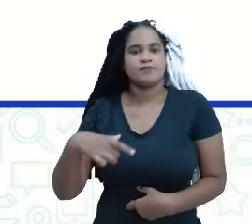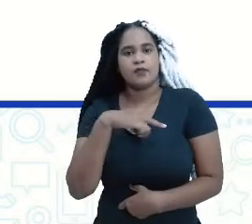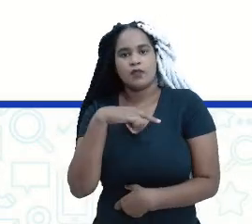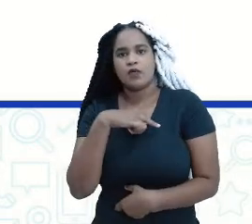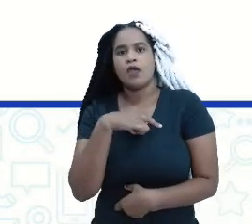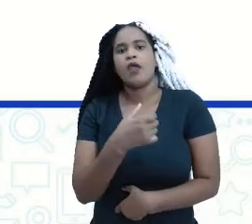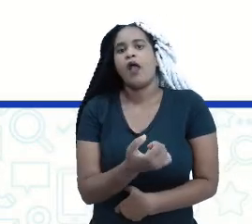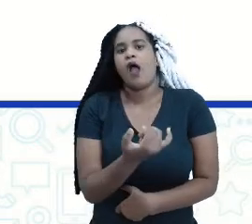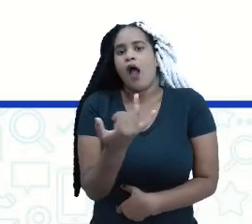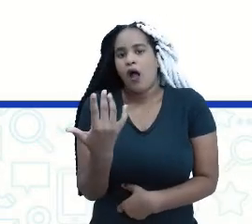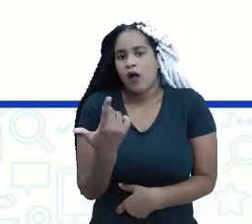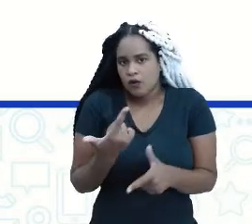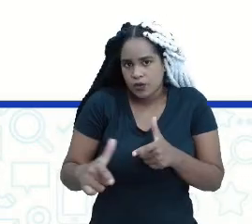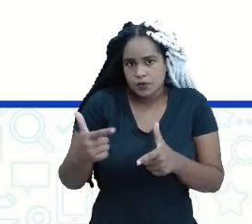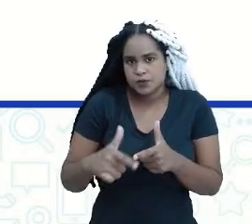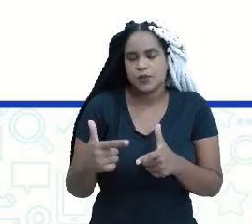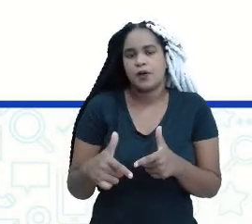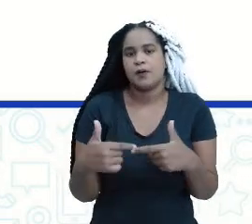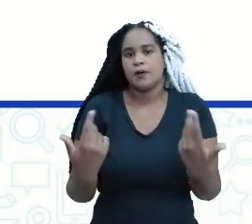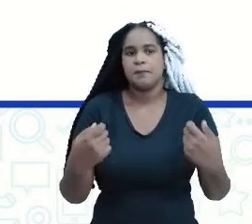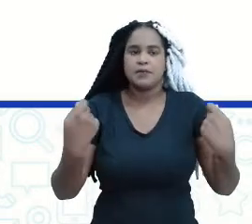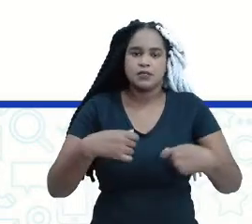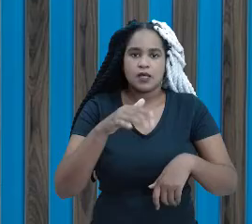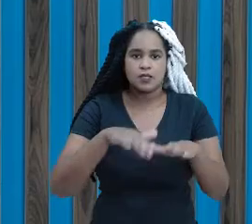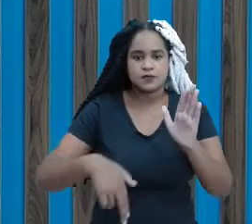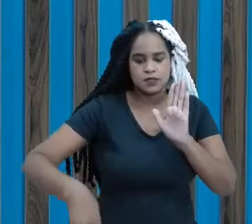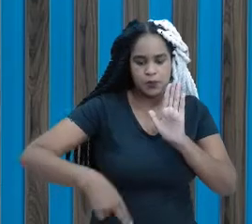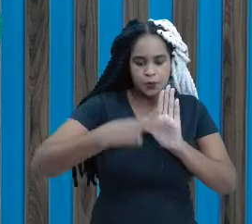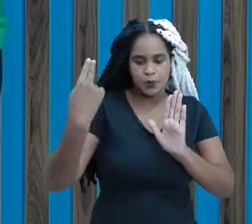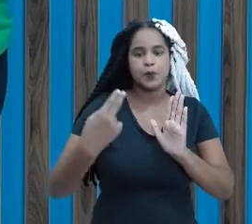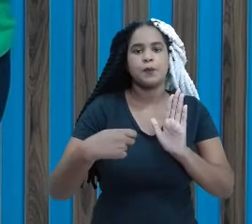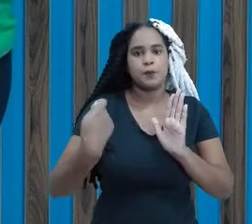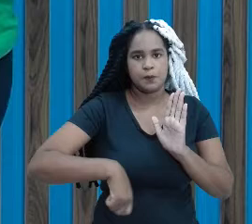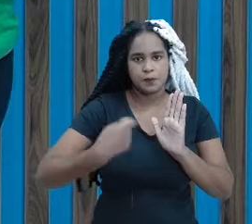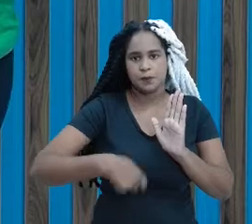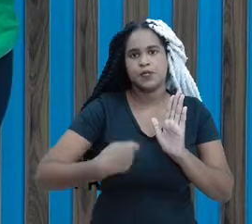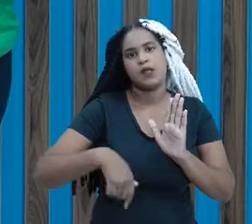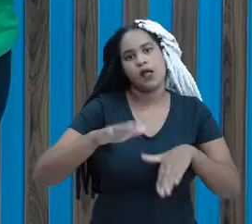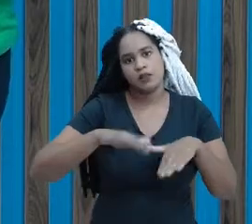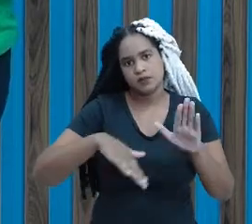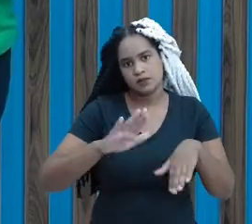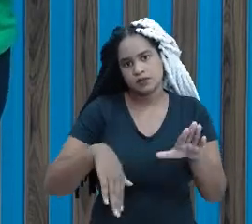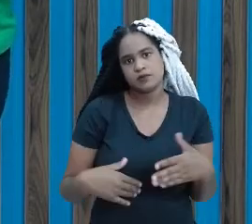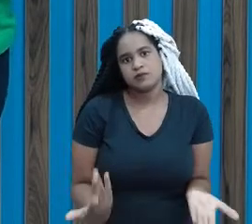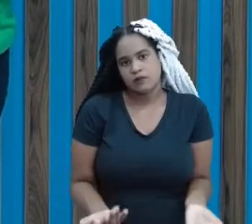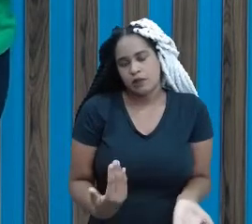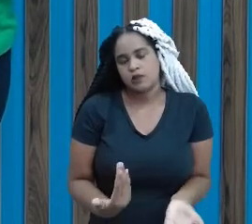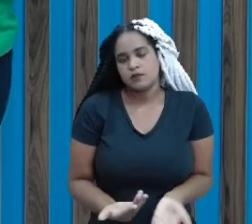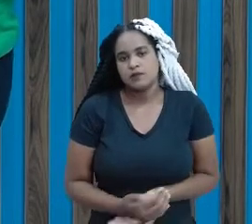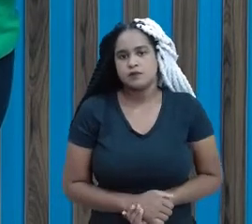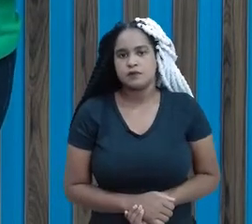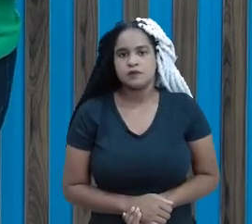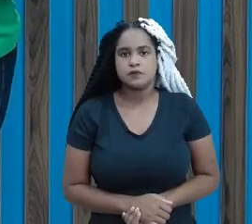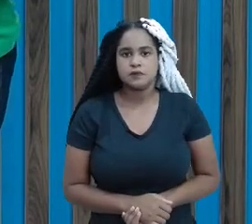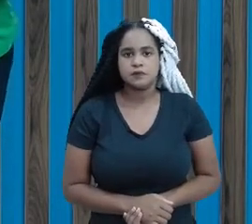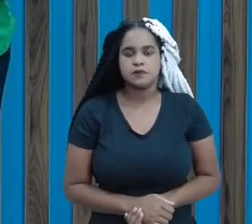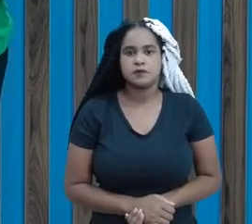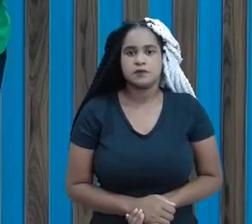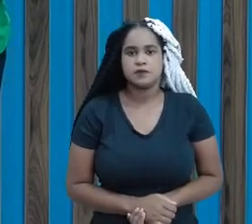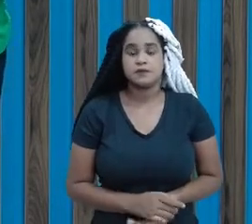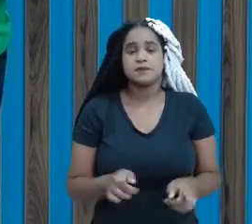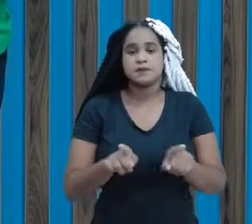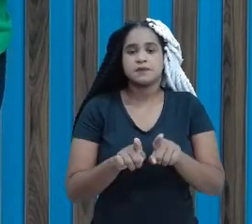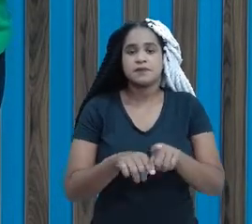muitas obstruções, às vezes precisa fazer cirurgia, tá certo? Durante a vida desse indivíduo, né?